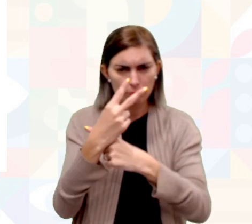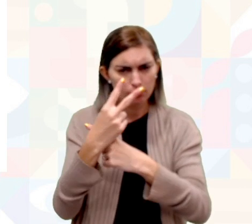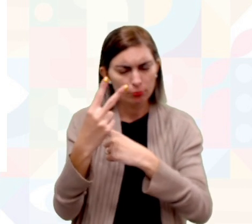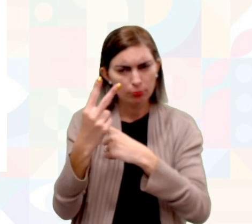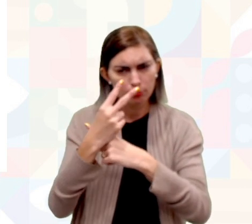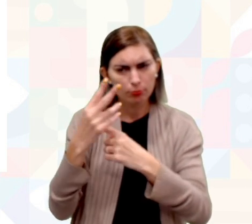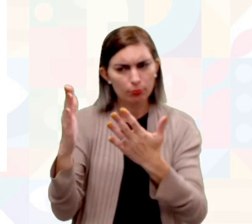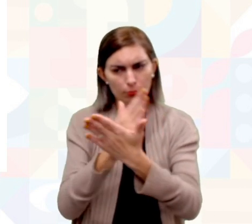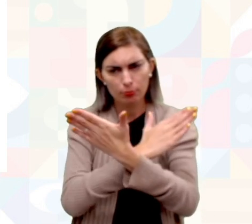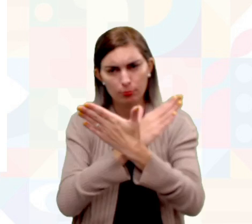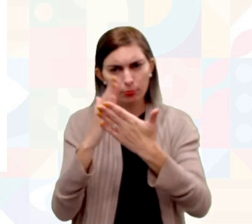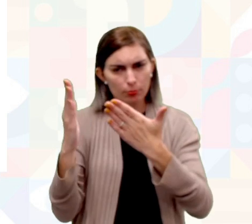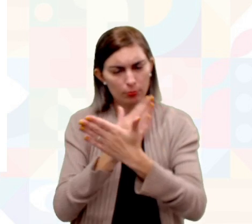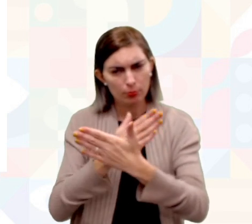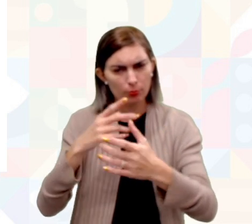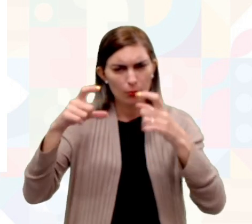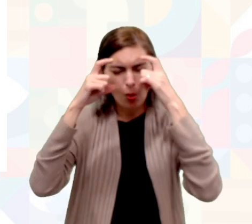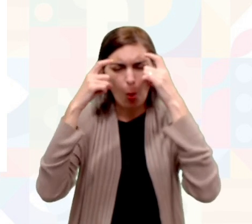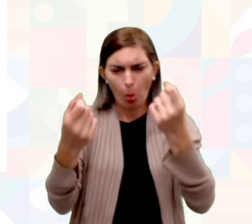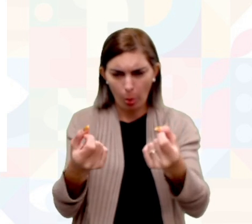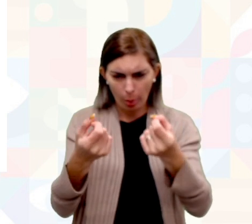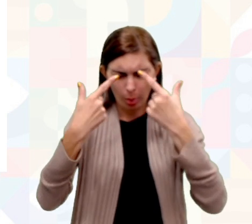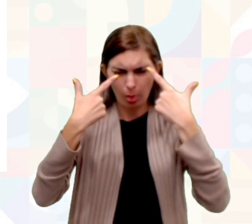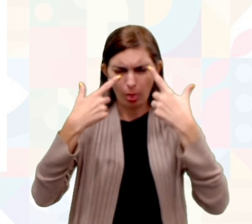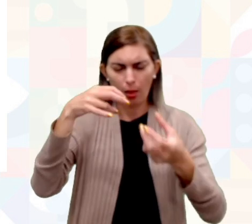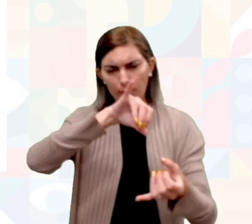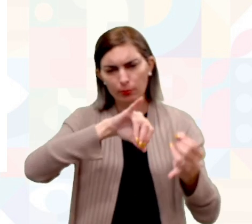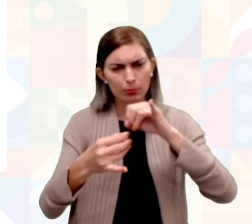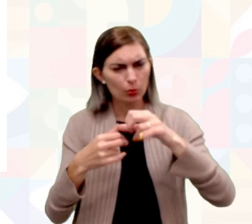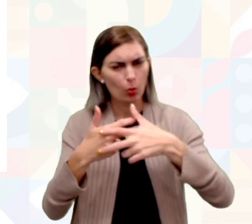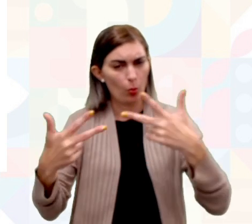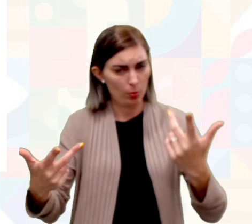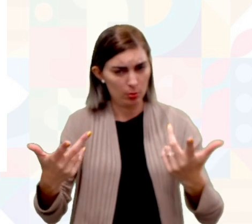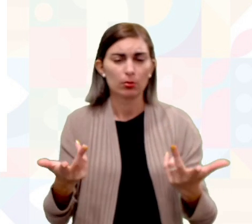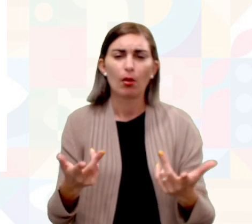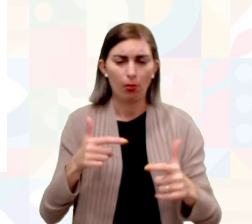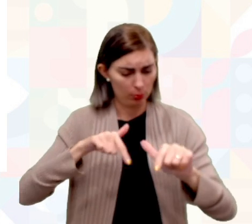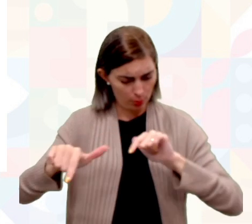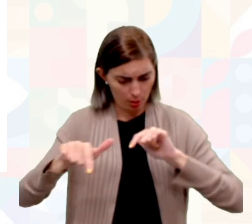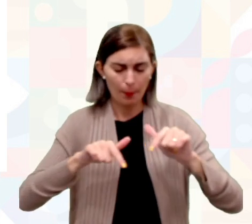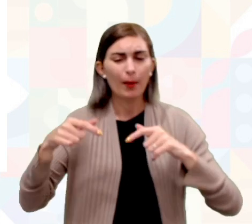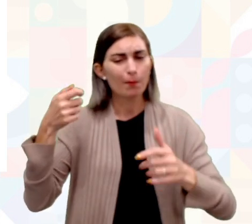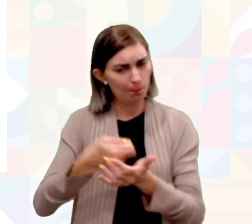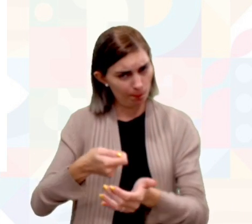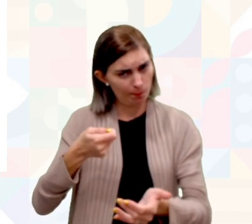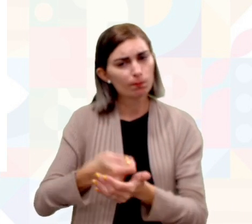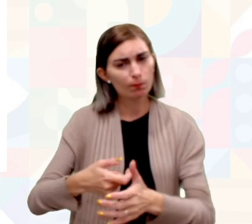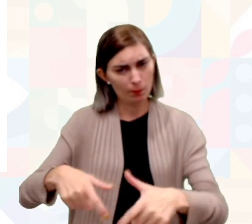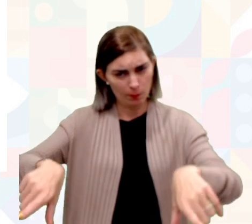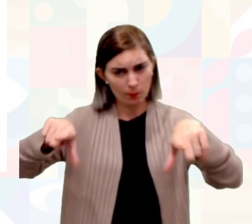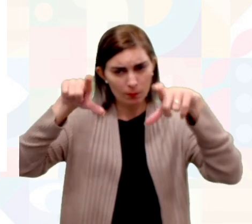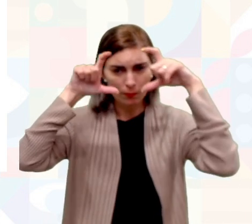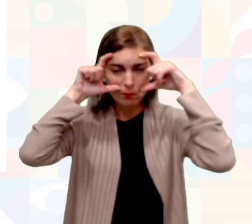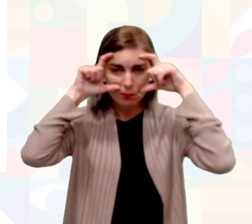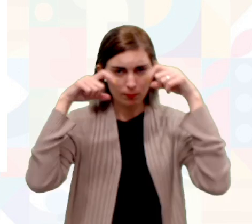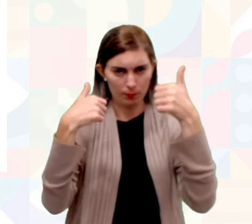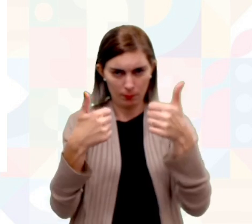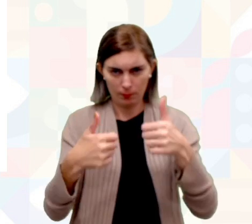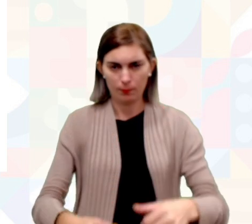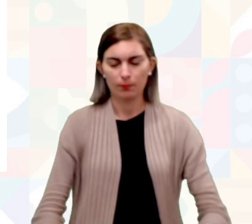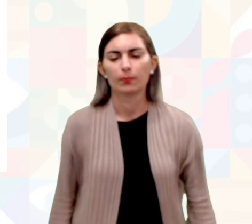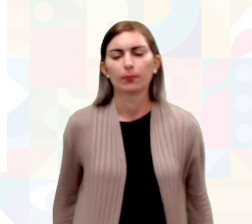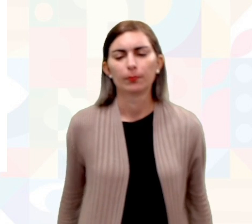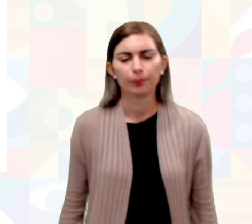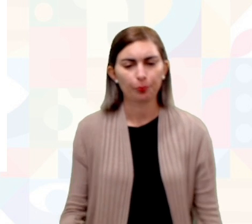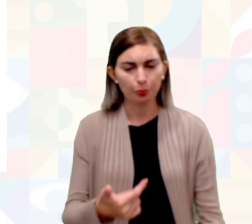alguns casos, né? Respingo de produto, né? Então, há atividades que é essencial o uso do óculos, tá bom?